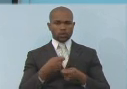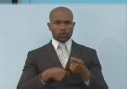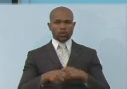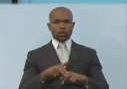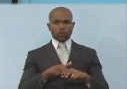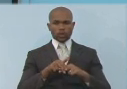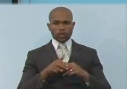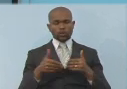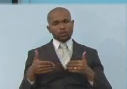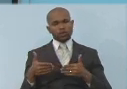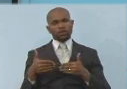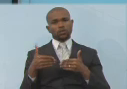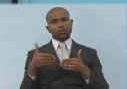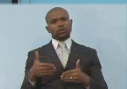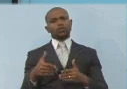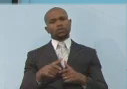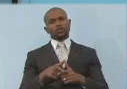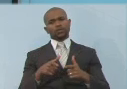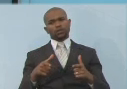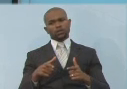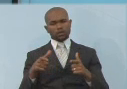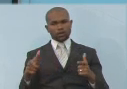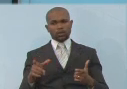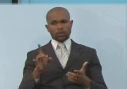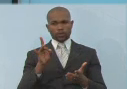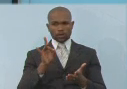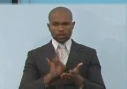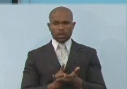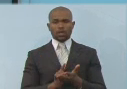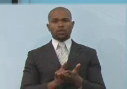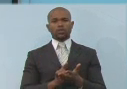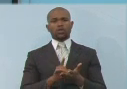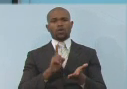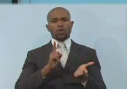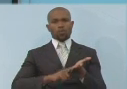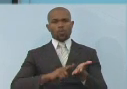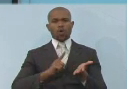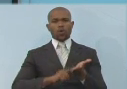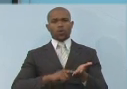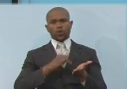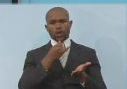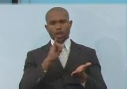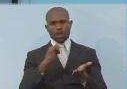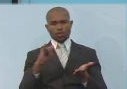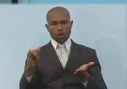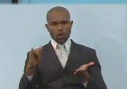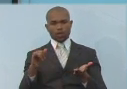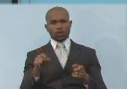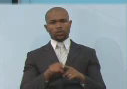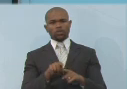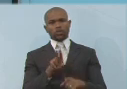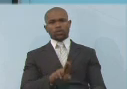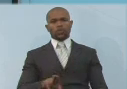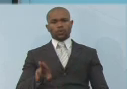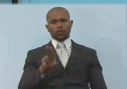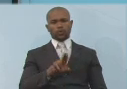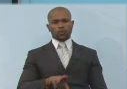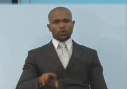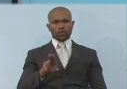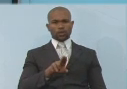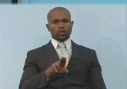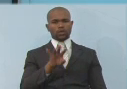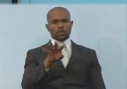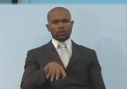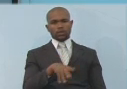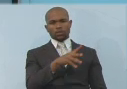da implantação, da ampliação, na verdade, né, do ponto eletrônico, a aplicação